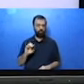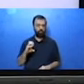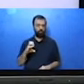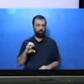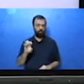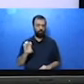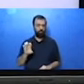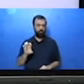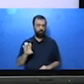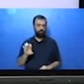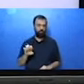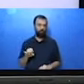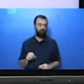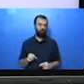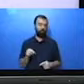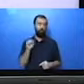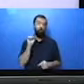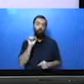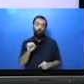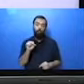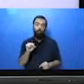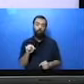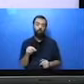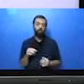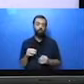ser 3 ou mais.